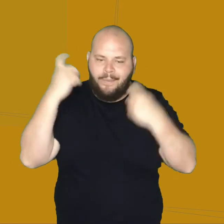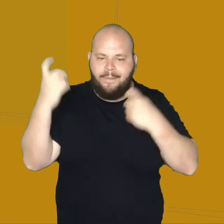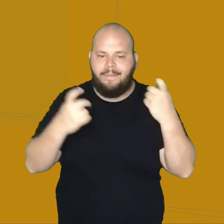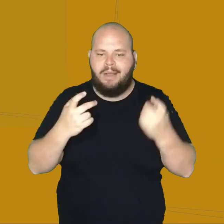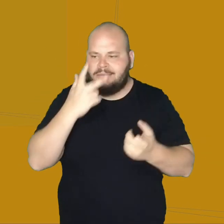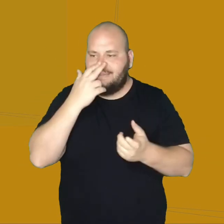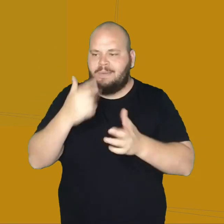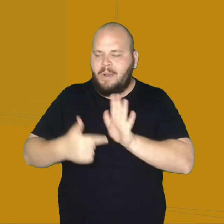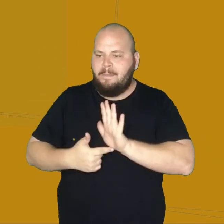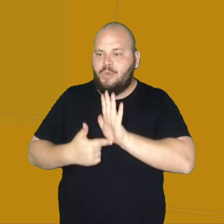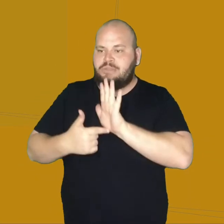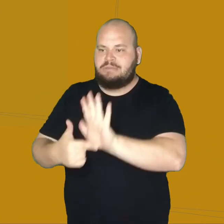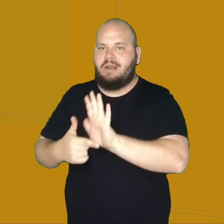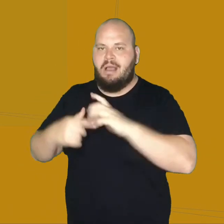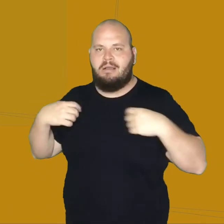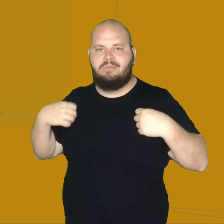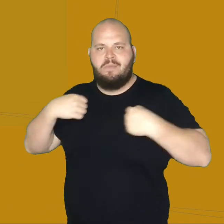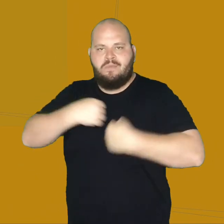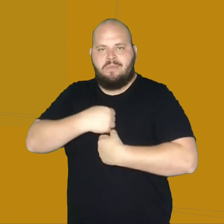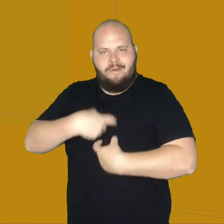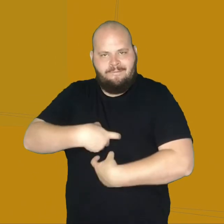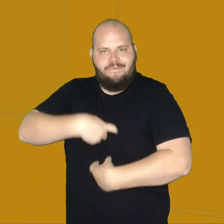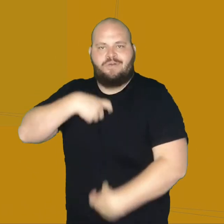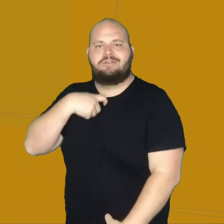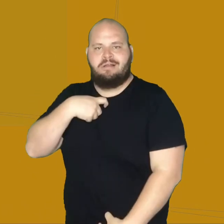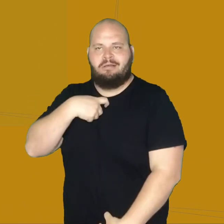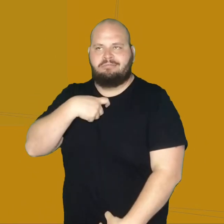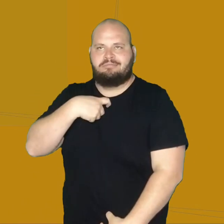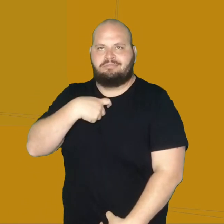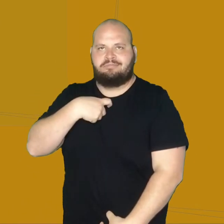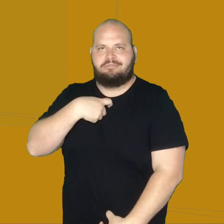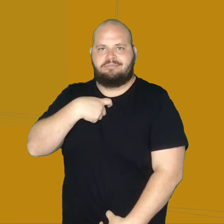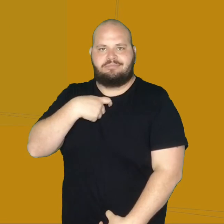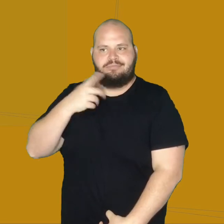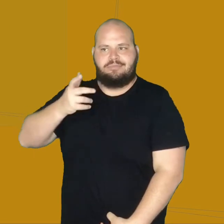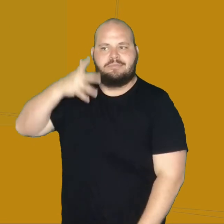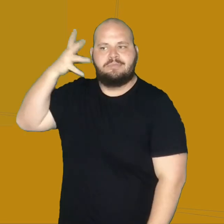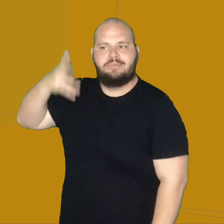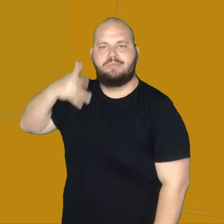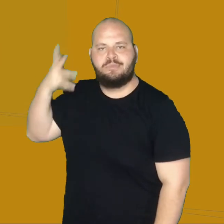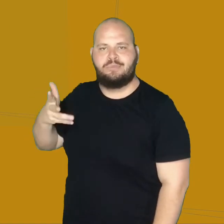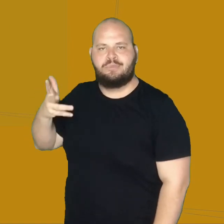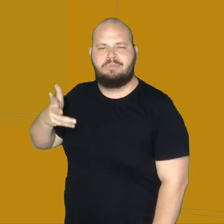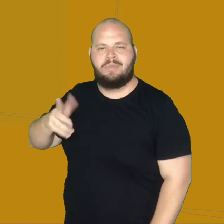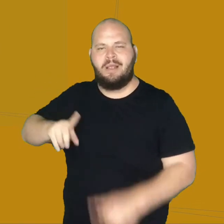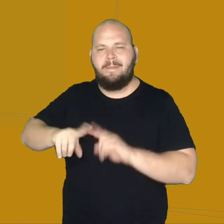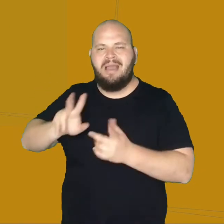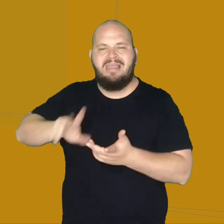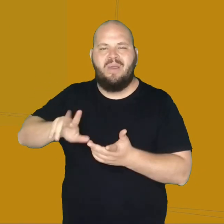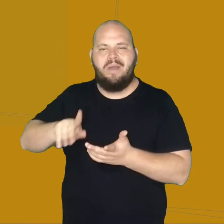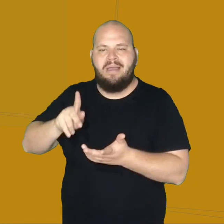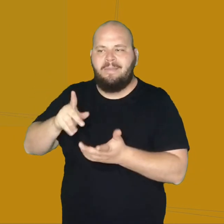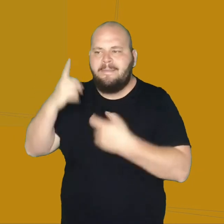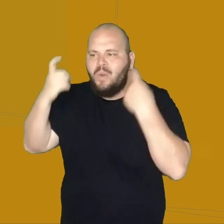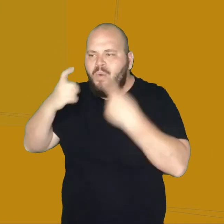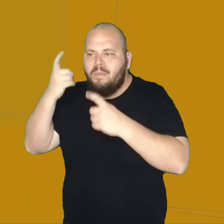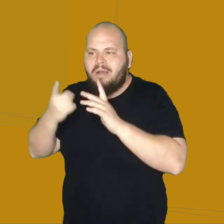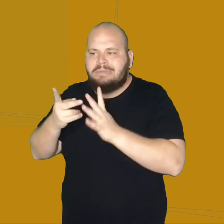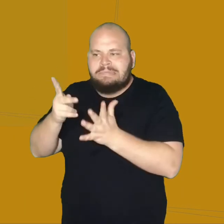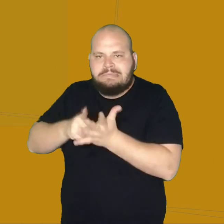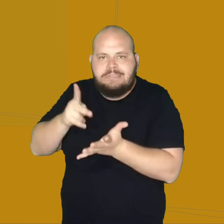no caso, não apenas no conto Teoria do Medalhão, mas em todos os papéis avulsos